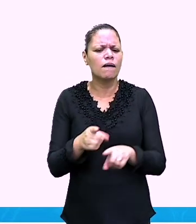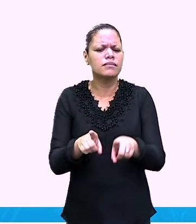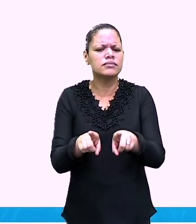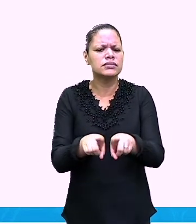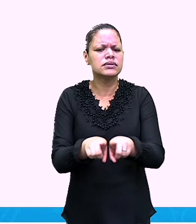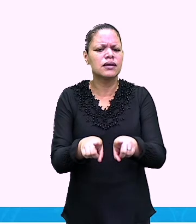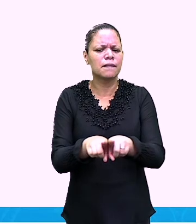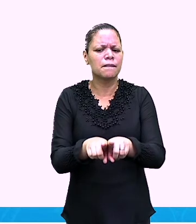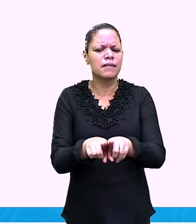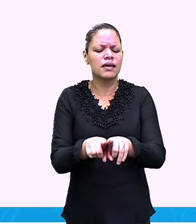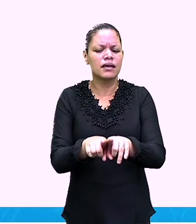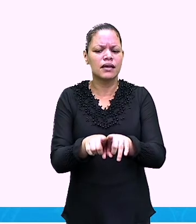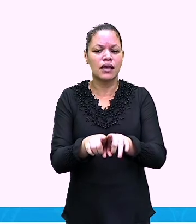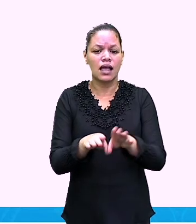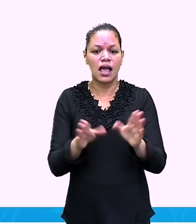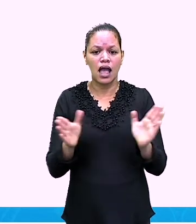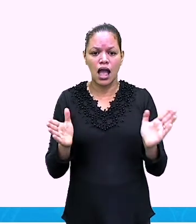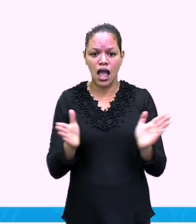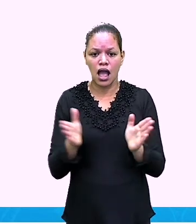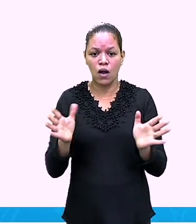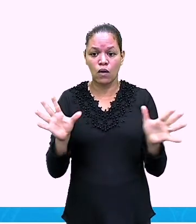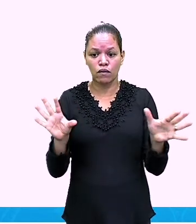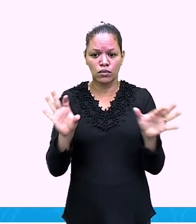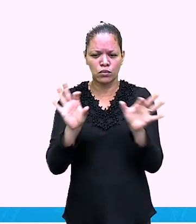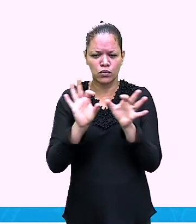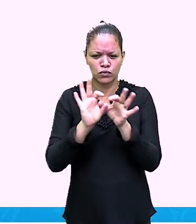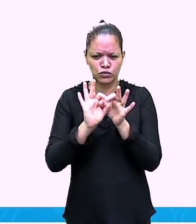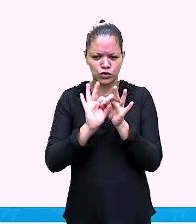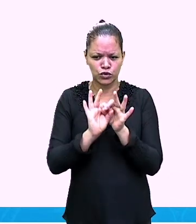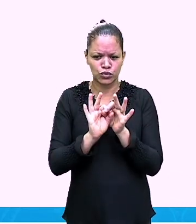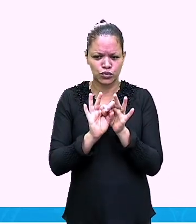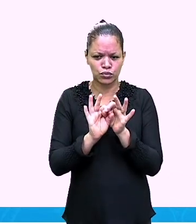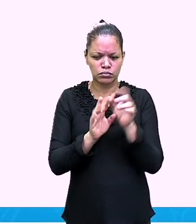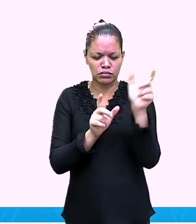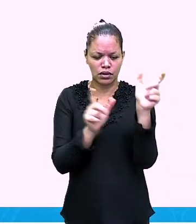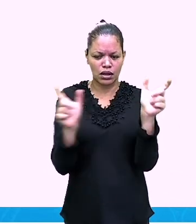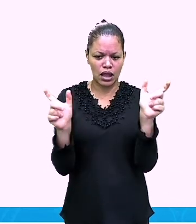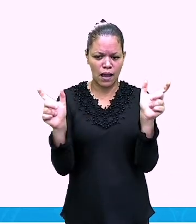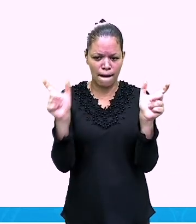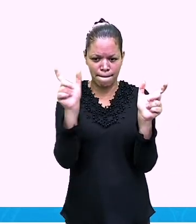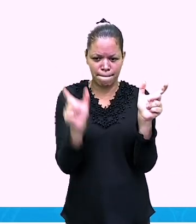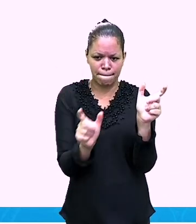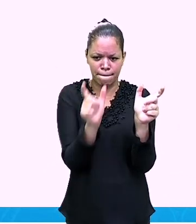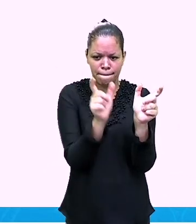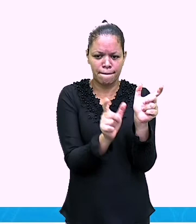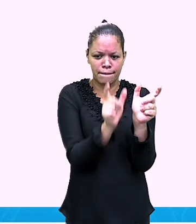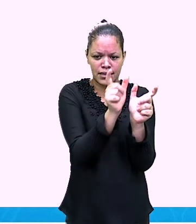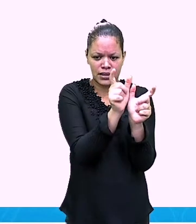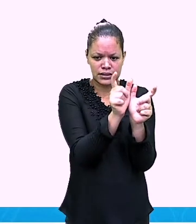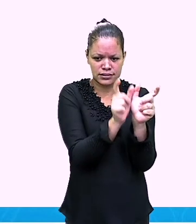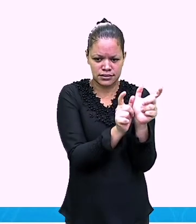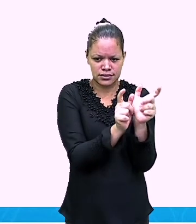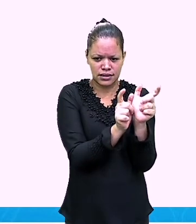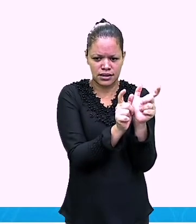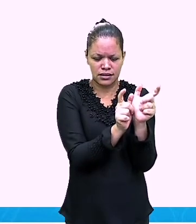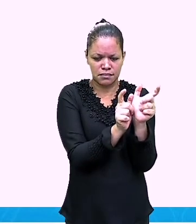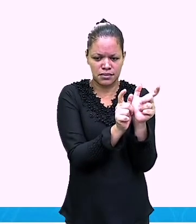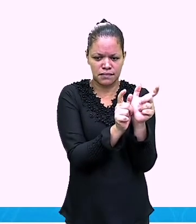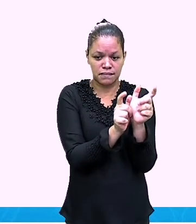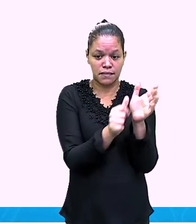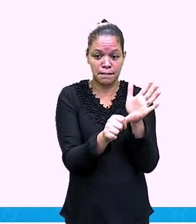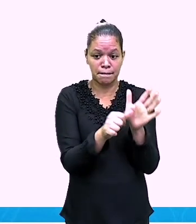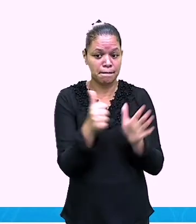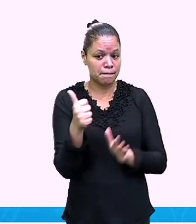as sílabas das palavras, formando a parlenda corretamente. Na outra atividade, elas estavam todas